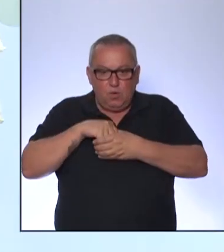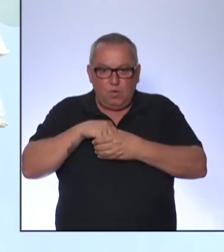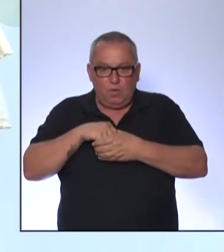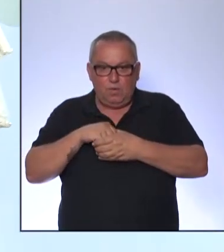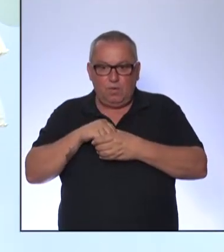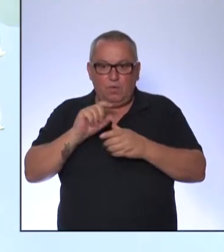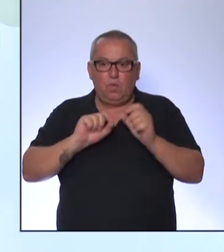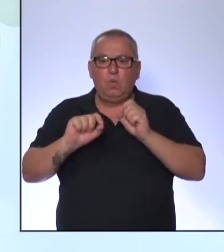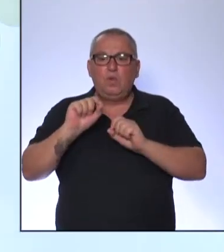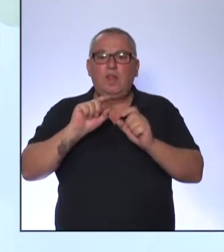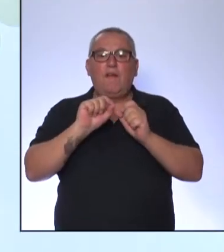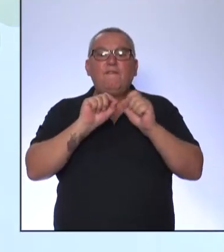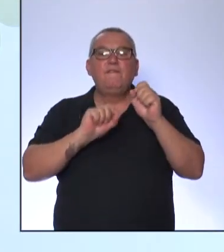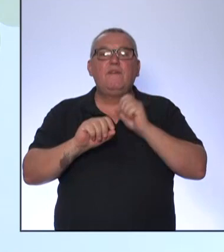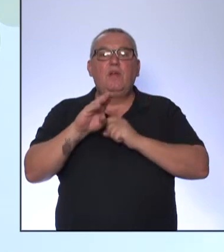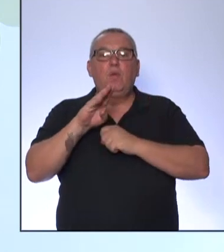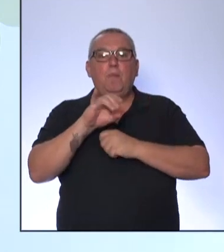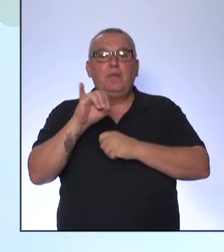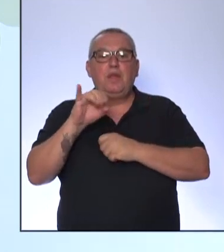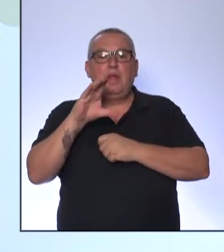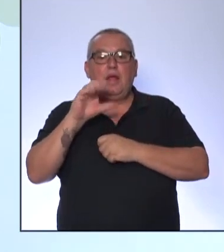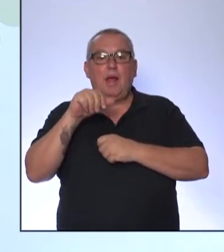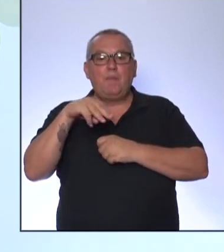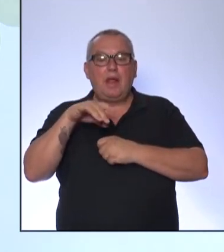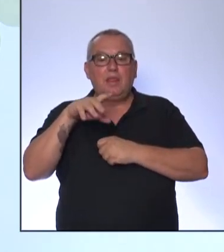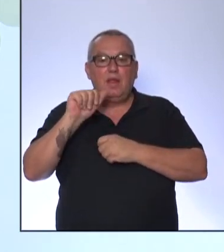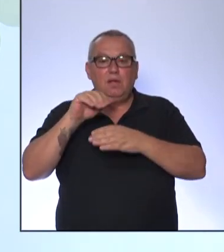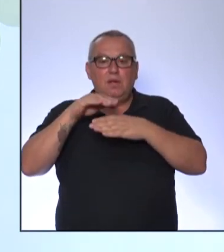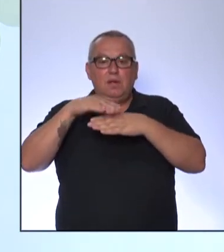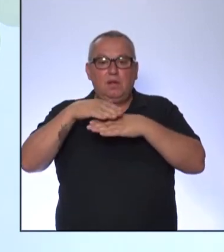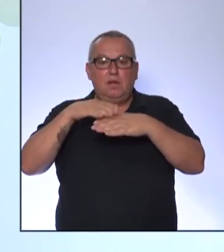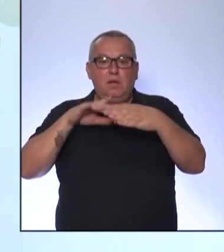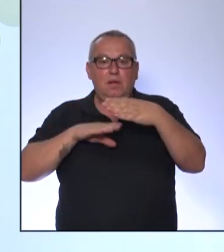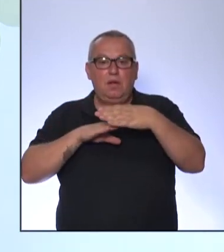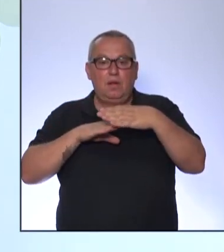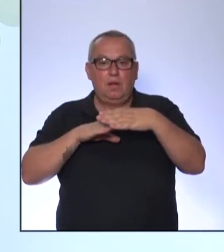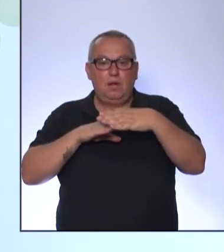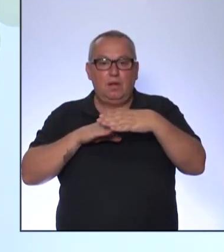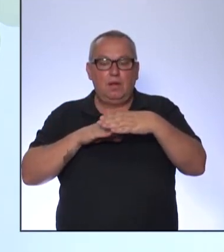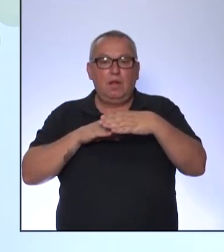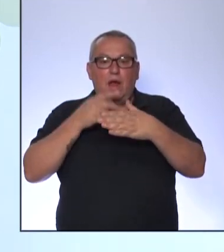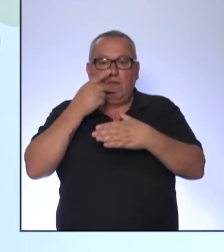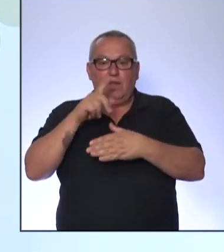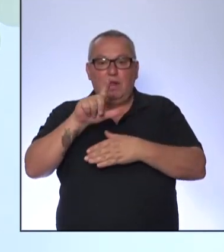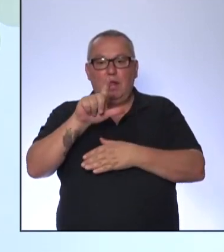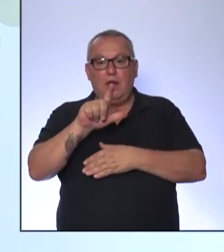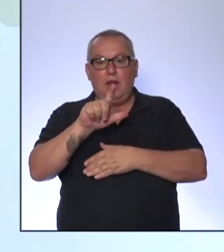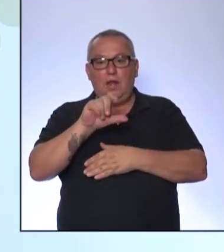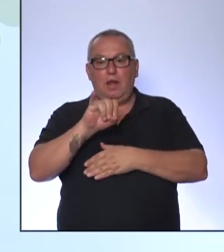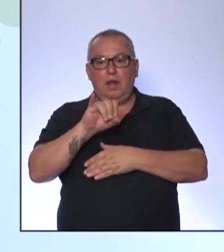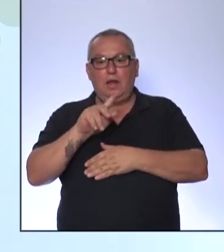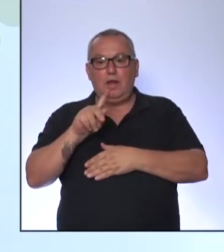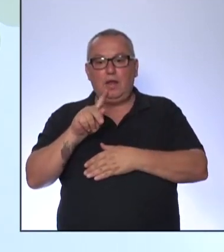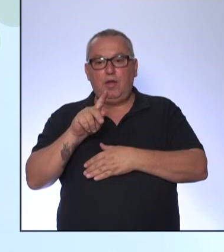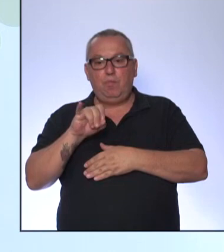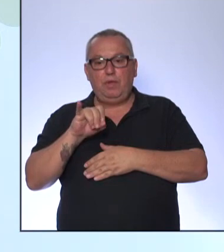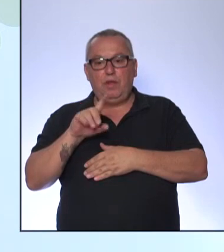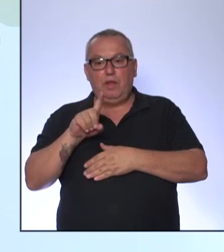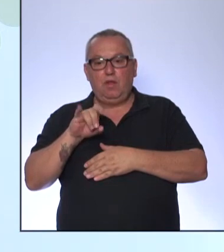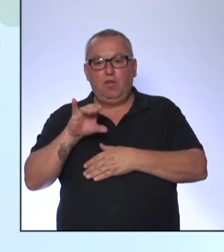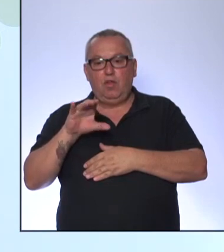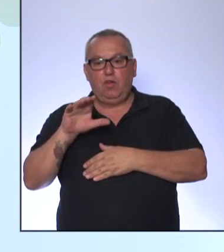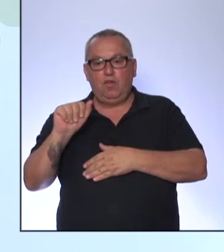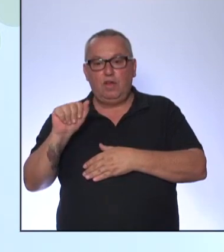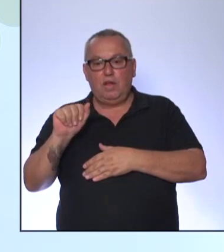que é composto essa bicamada? Essa bicamada ela é uma bicamada lipídica. Em alguns momentos, vocês podem encontrar como uma